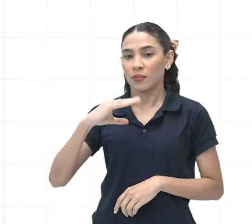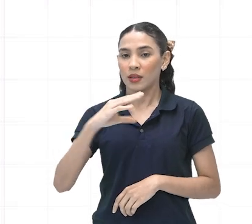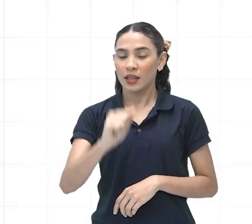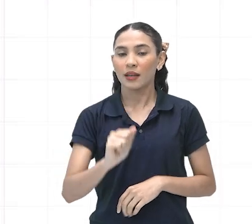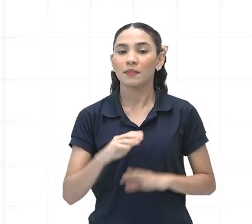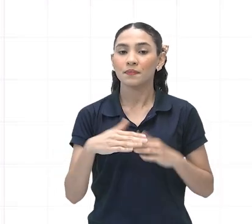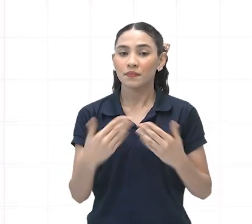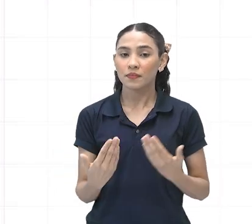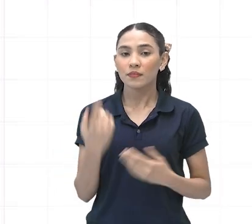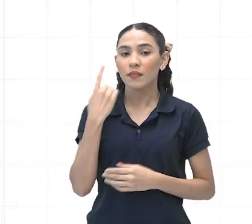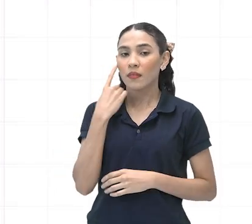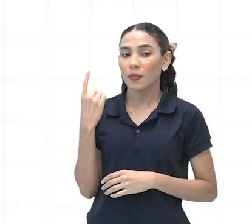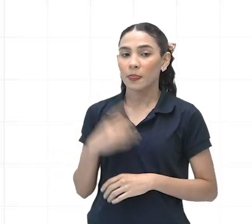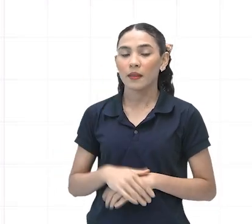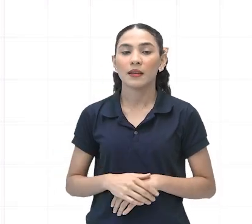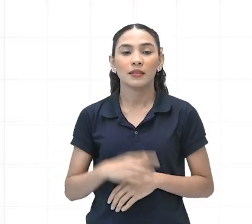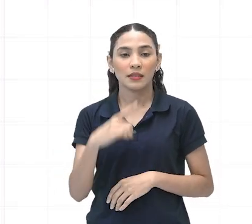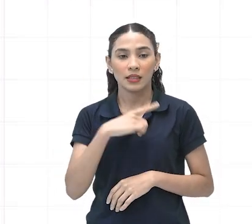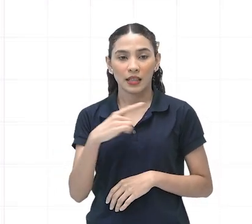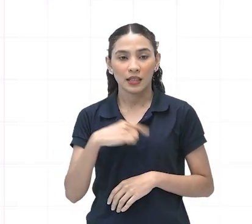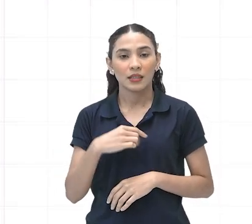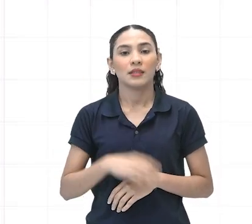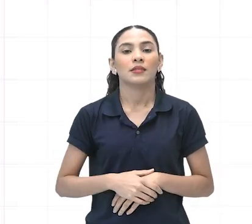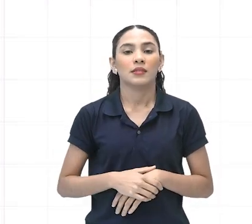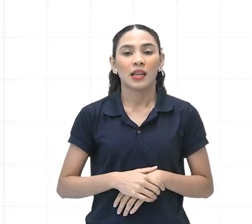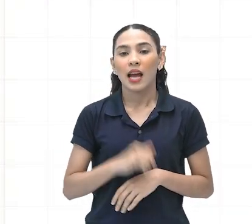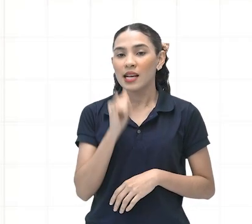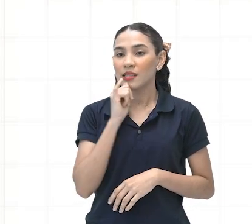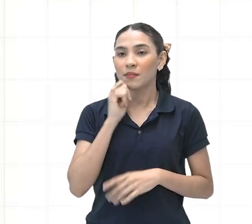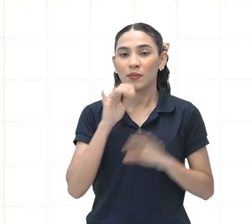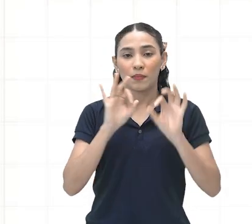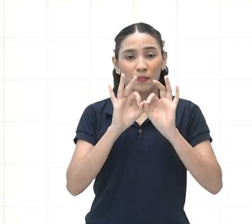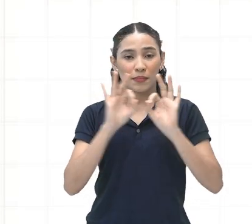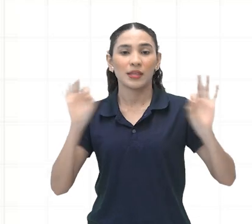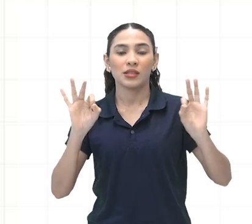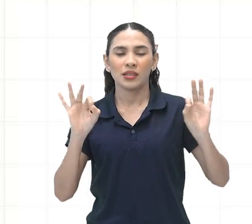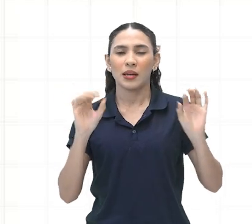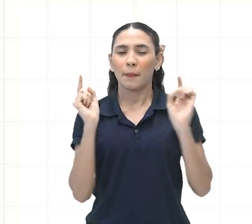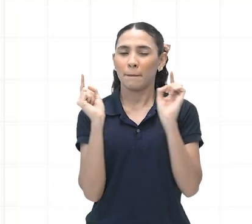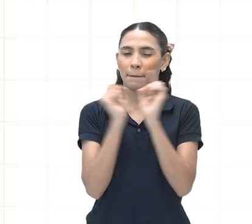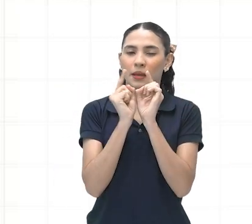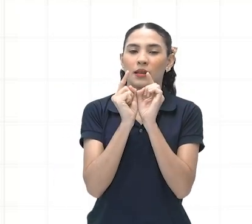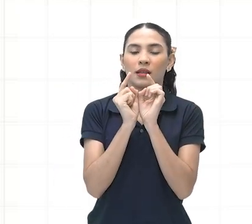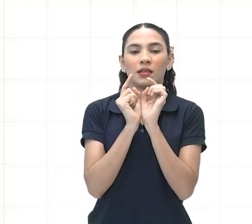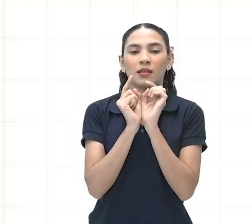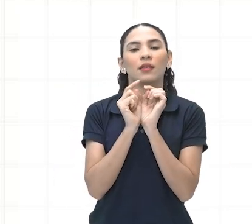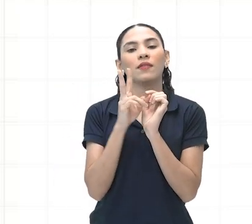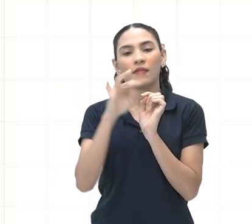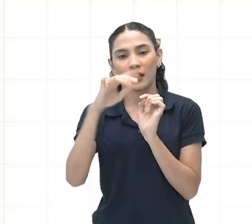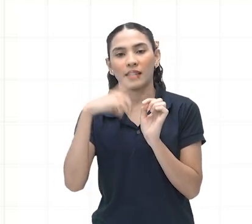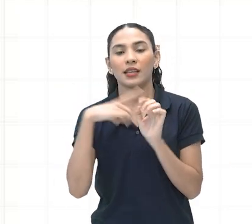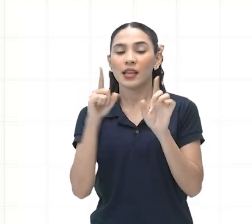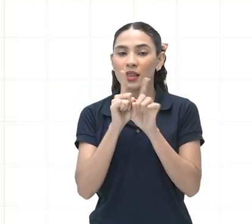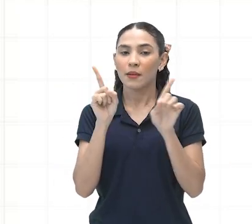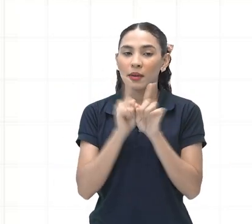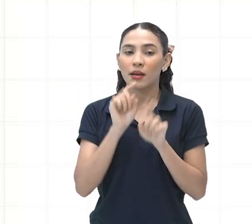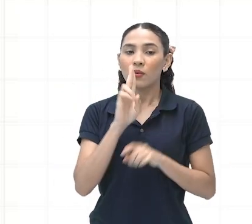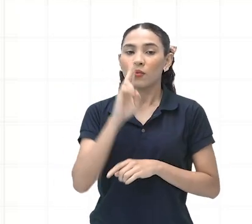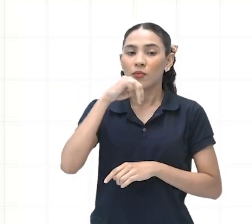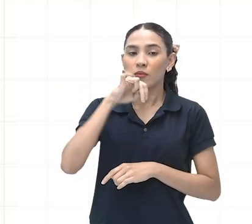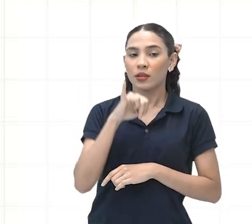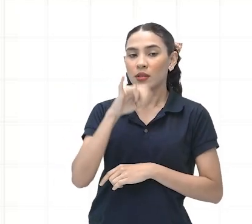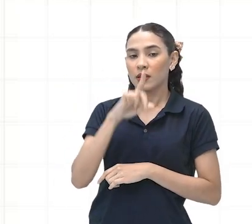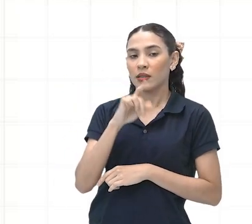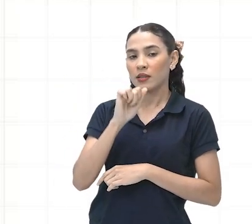Então, assim como nós temos unidade de medidas para medir coisas bem pequenininhas, nós vamos também ter unidade de medida